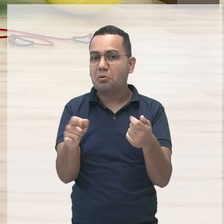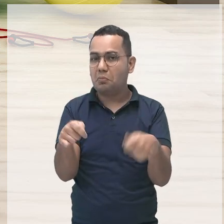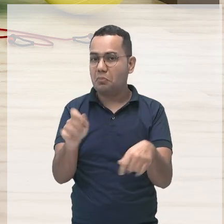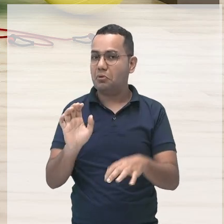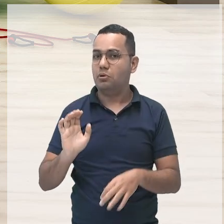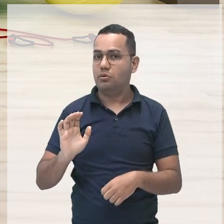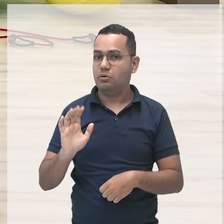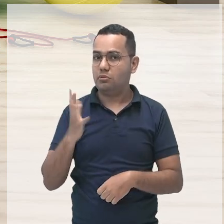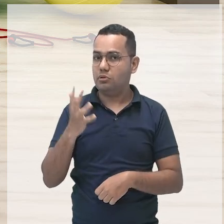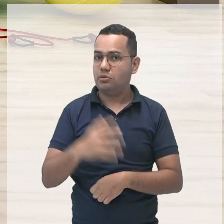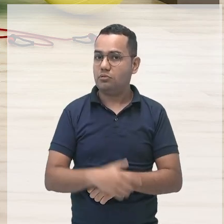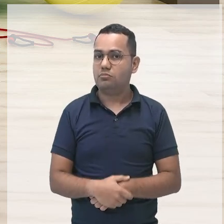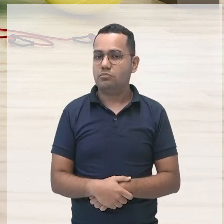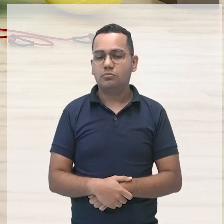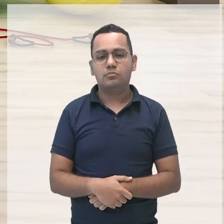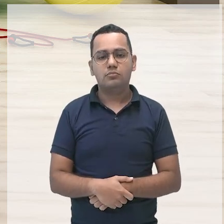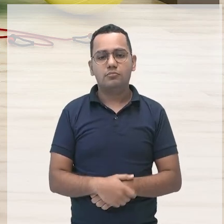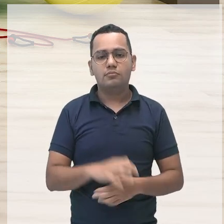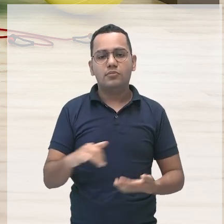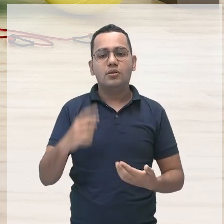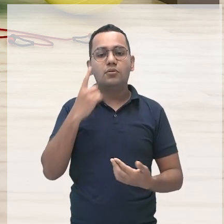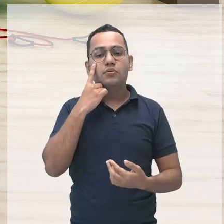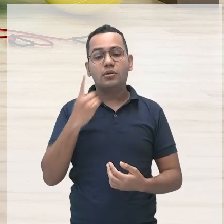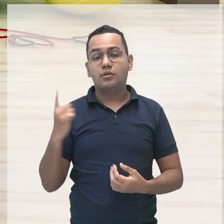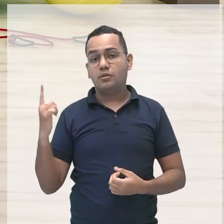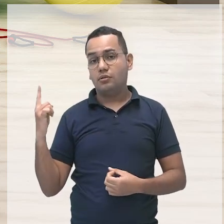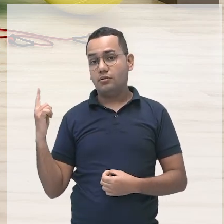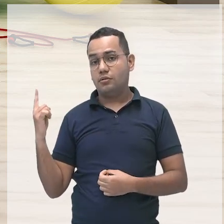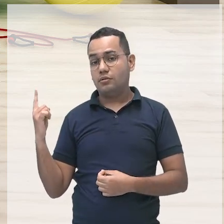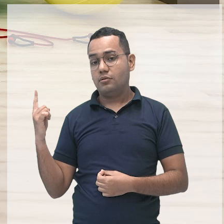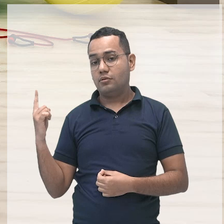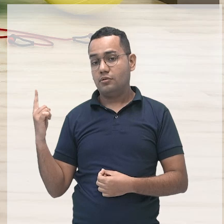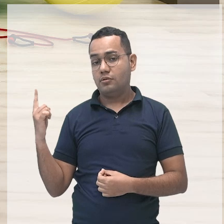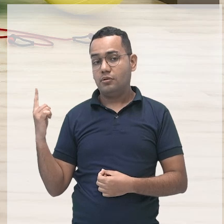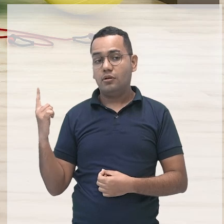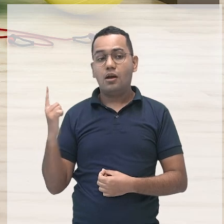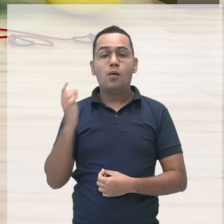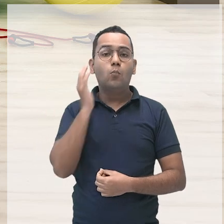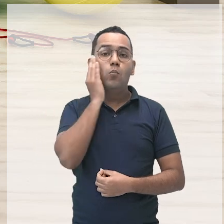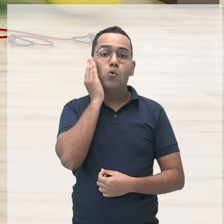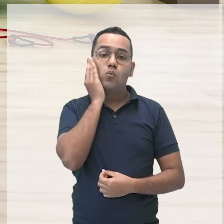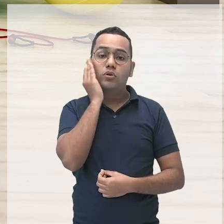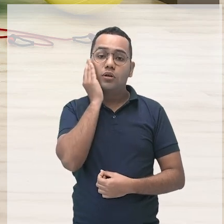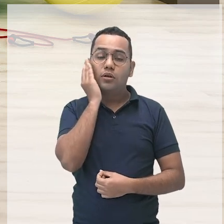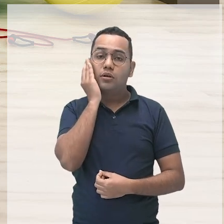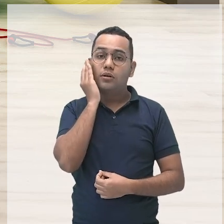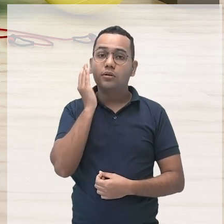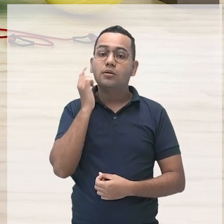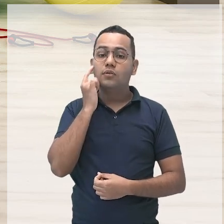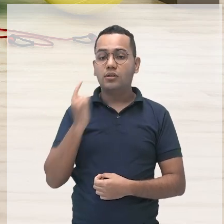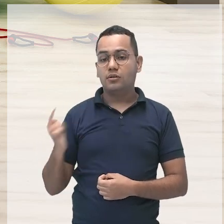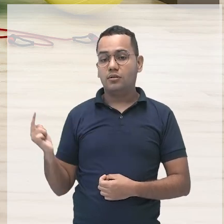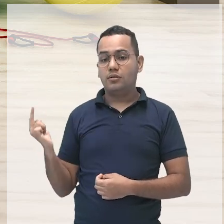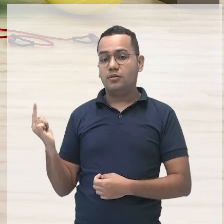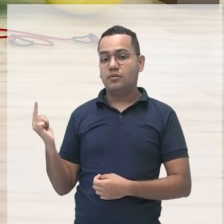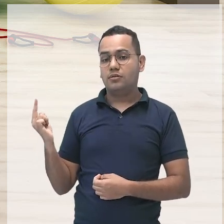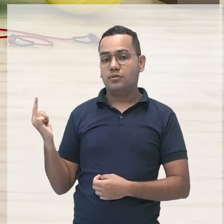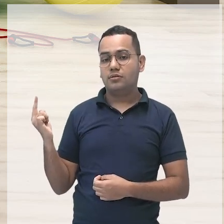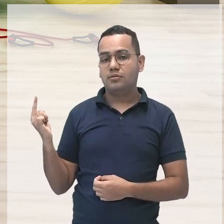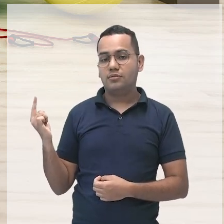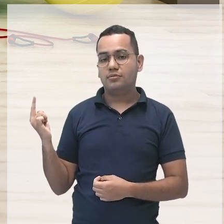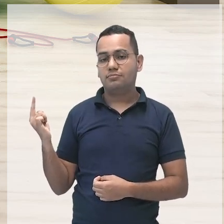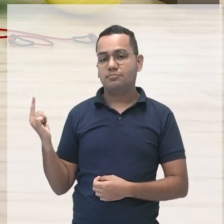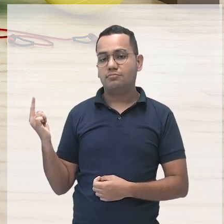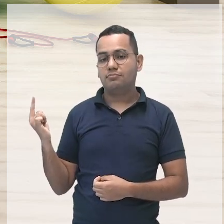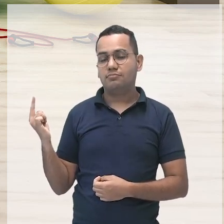joelho, tá bom? Você vai, ó, jogar o bumbumzinho lá atrás, como se você estivesse sentando, ok? Ó,